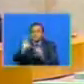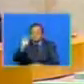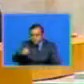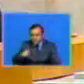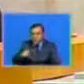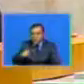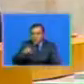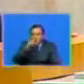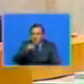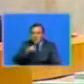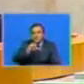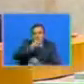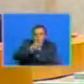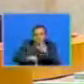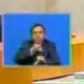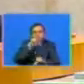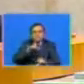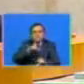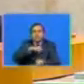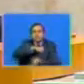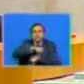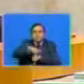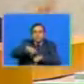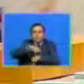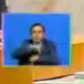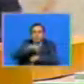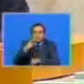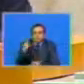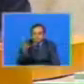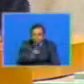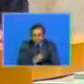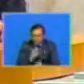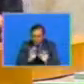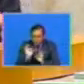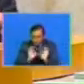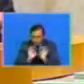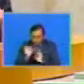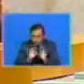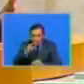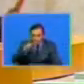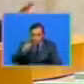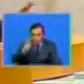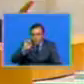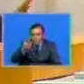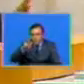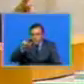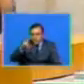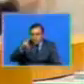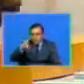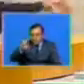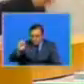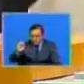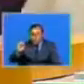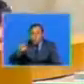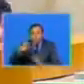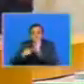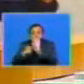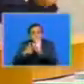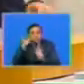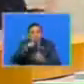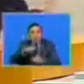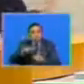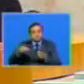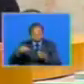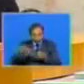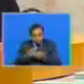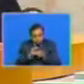é transformadora do nosso país. O Plano de Mobilidade e Circulação, que, se não estiver ancorado